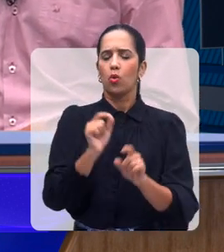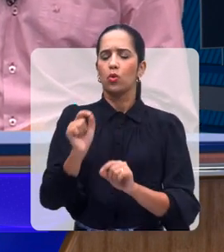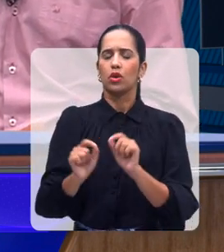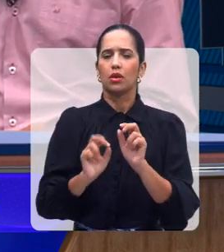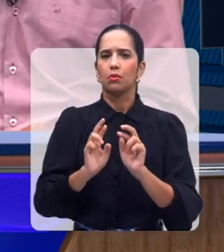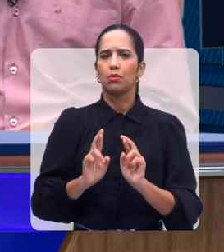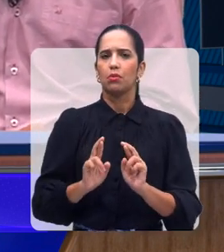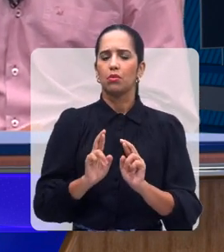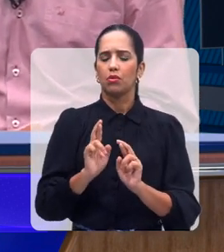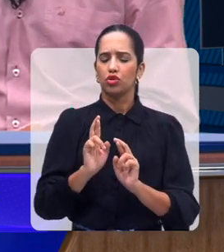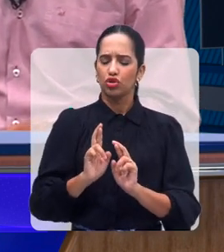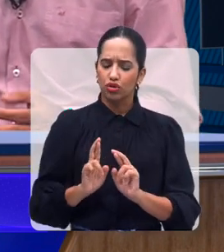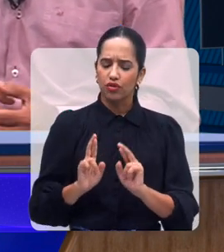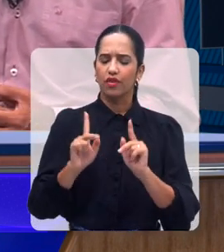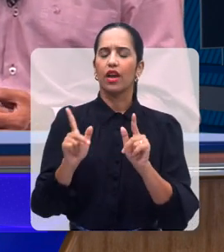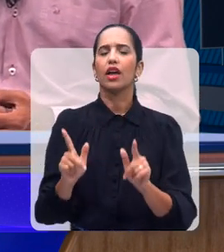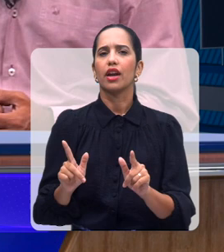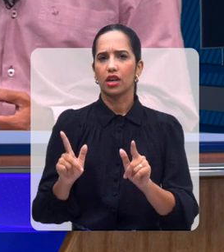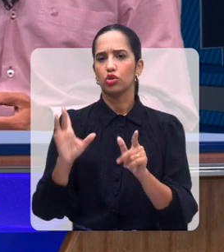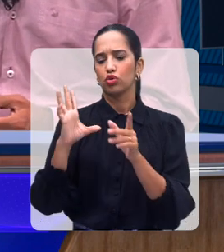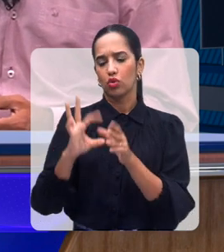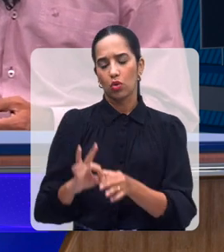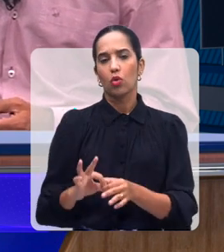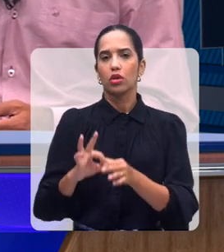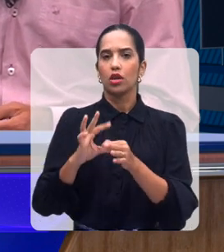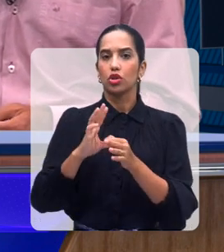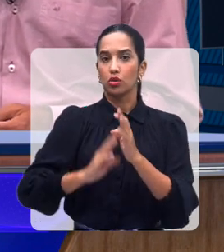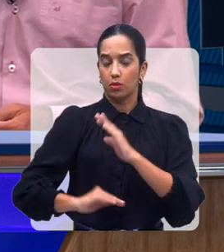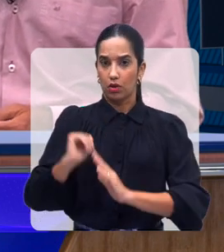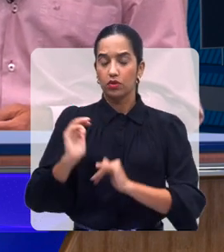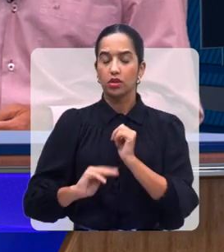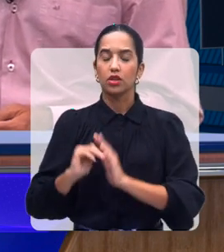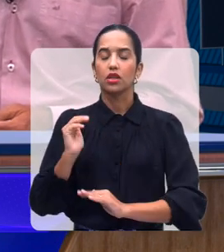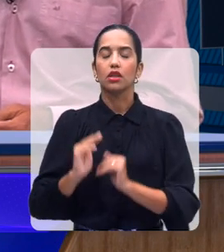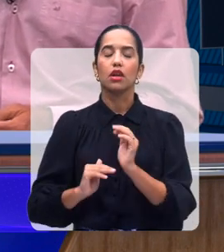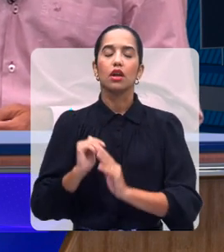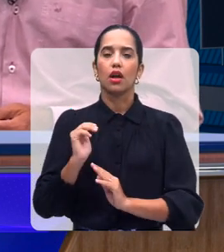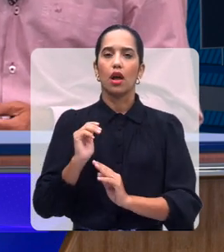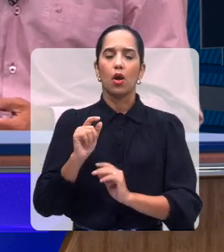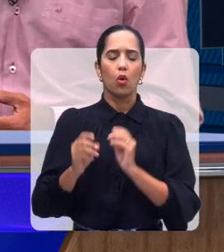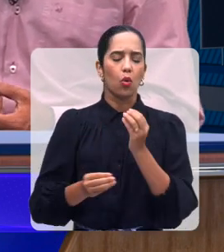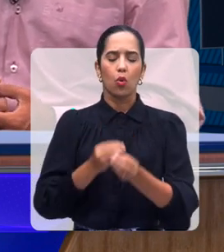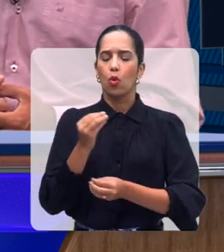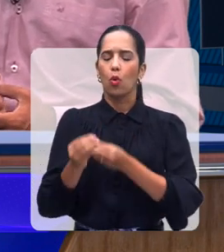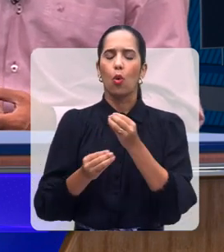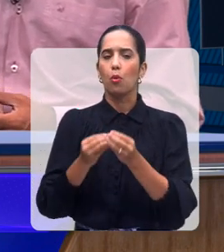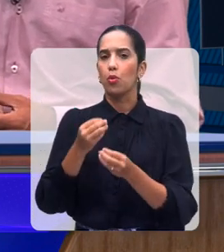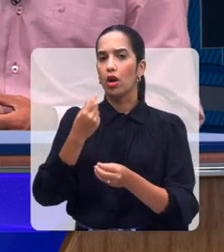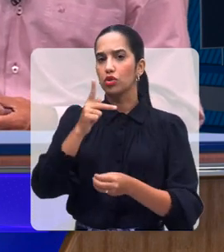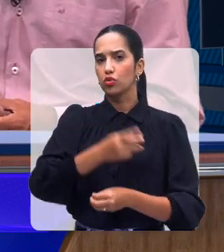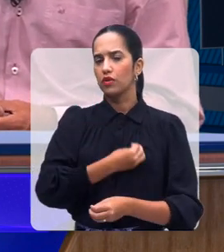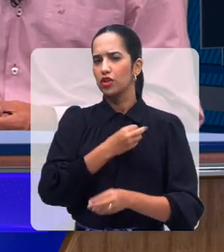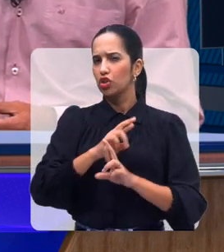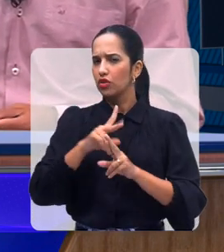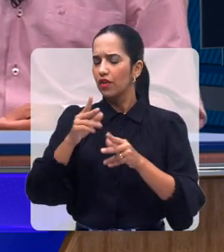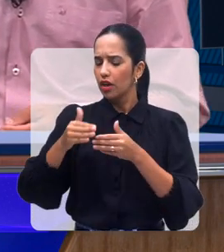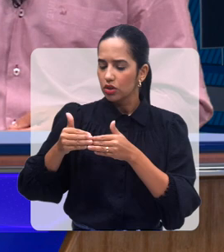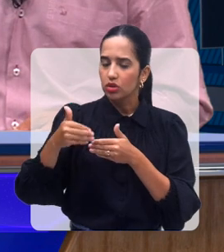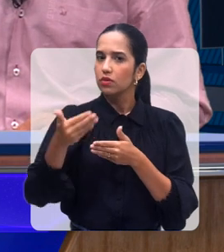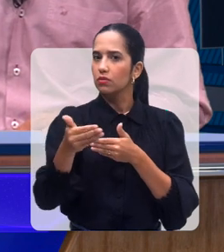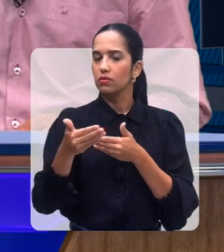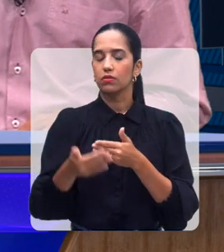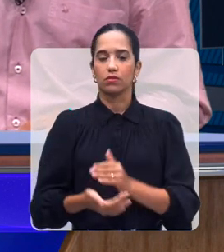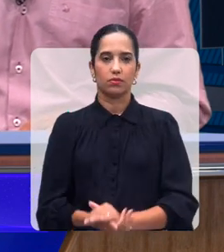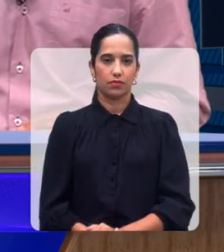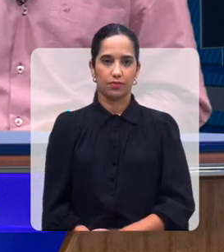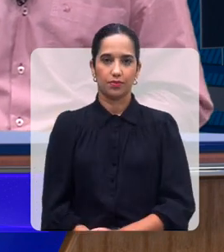mudou no seu lado profissional? O que que modificações trouxeram para a sua vida profissional?